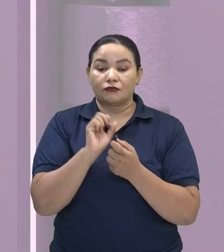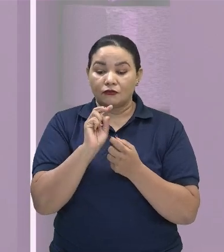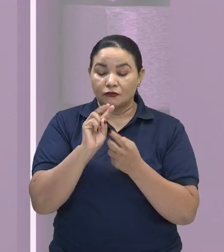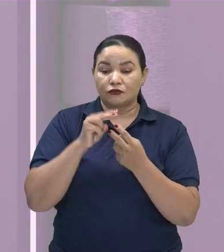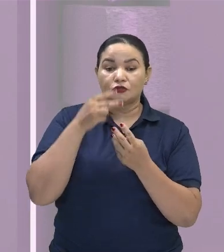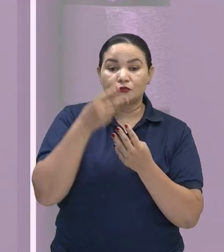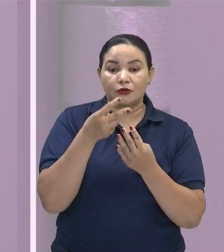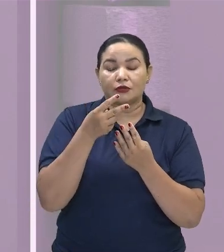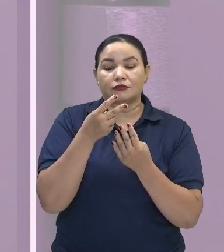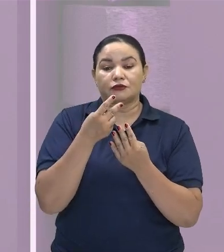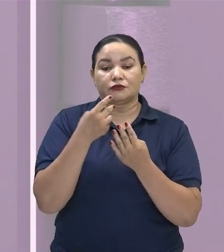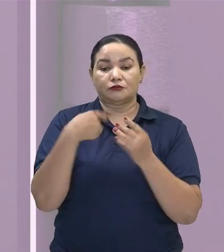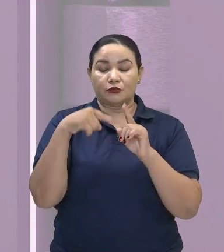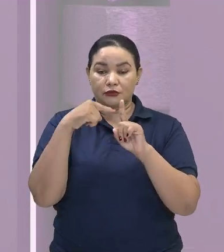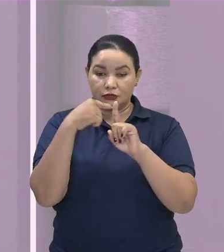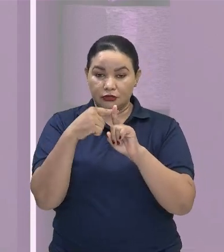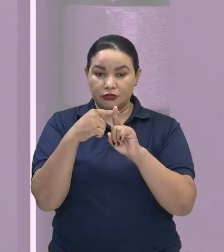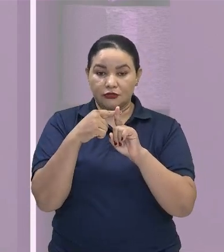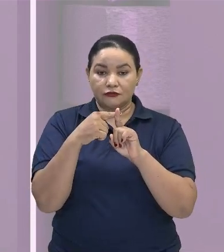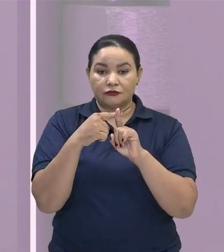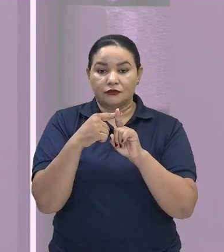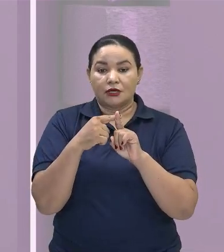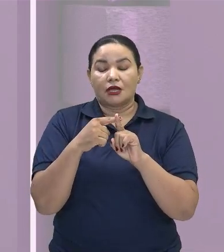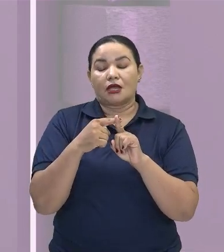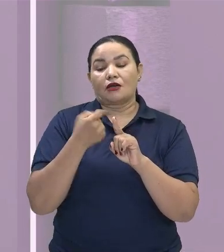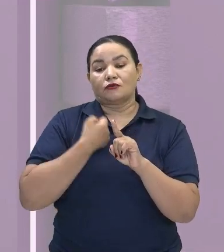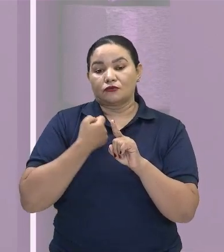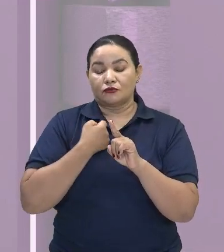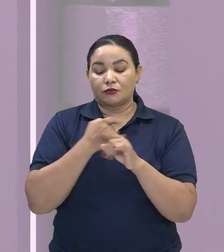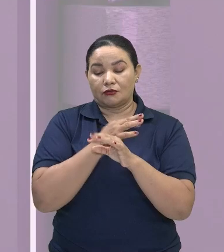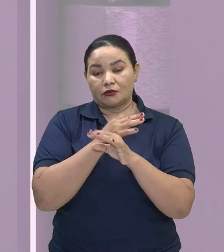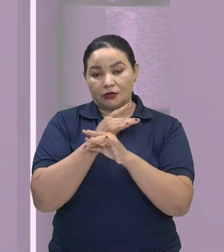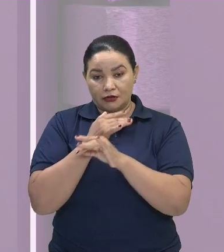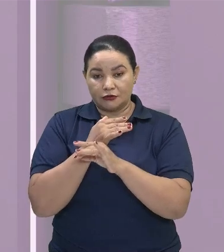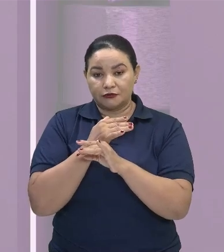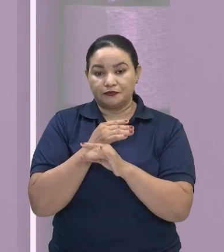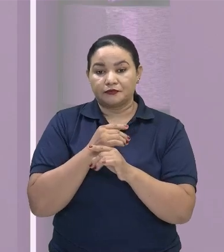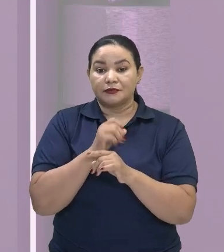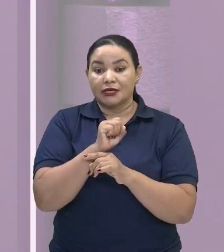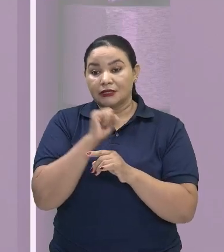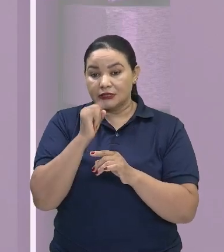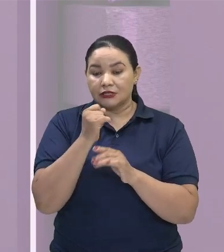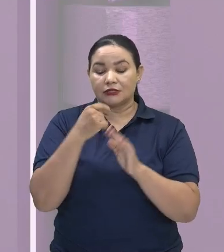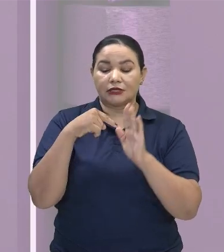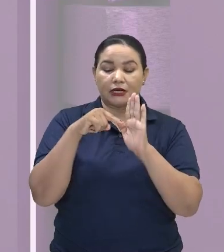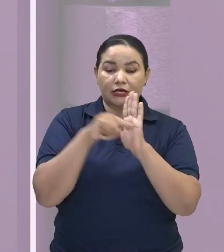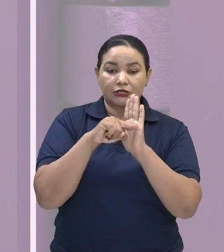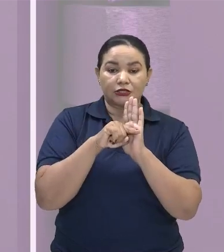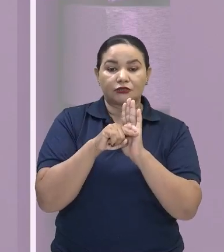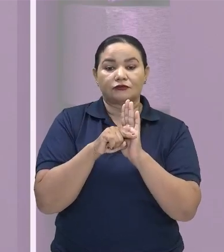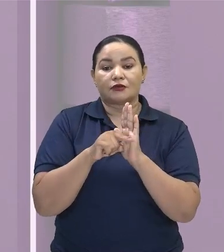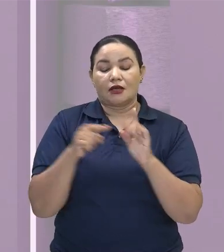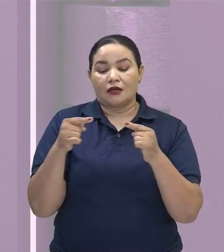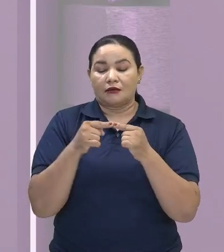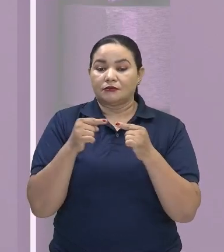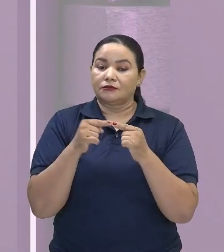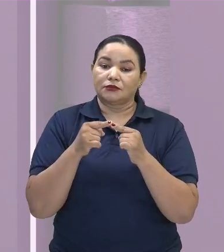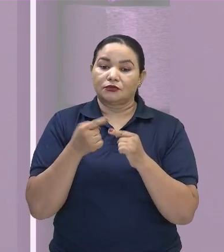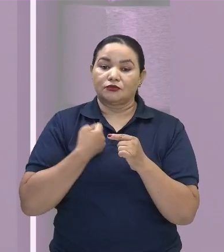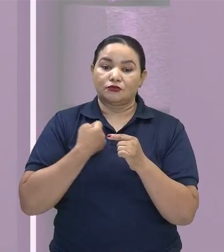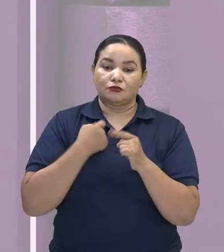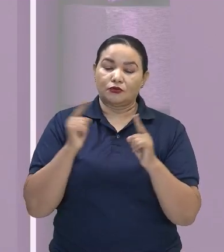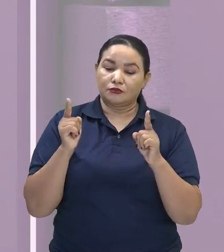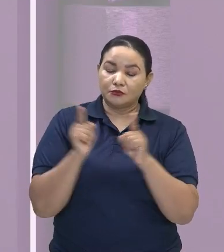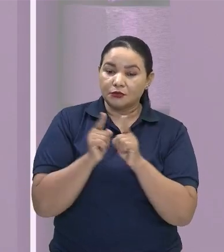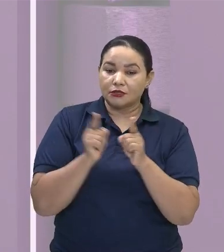positivo, né, nós estamos tratando de um número que é muito grande, que é um número grande. Quando o expoente for negativo, nós estamos tratando de um número pequeno, que